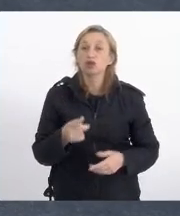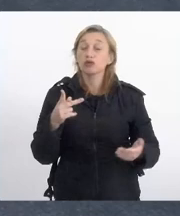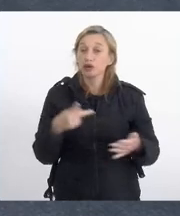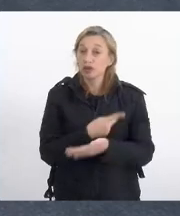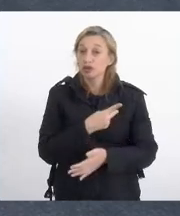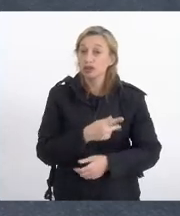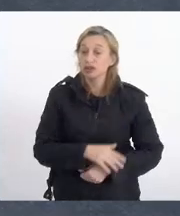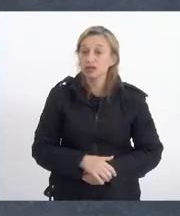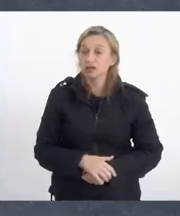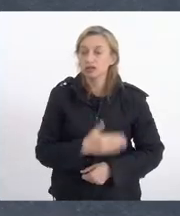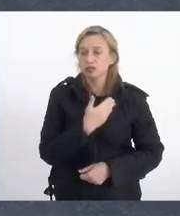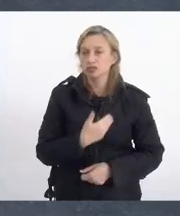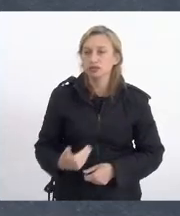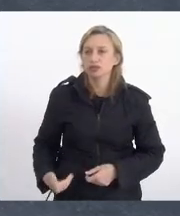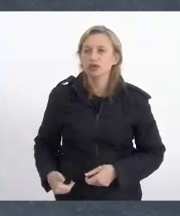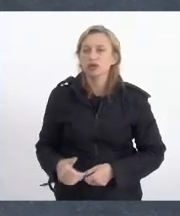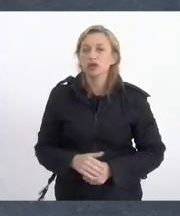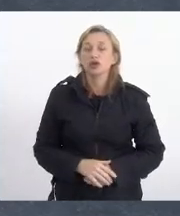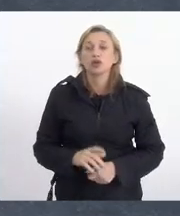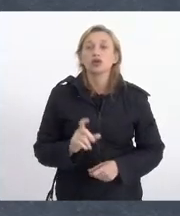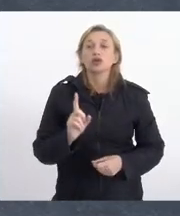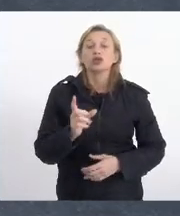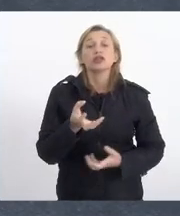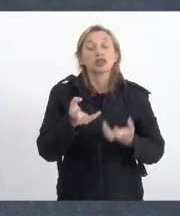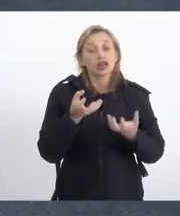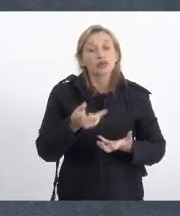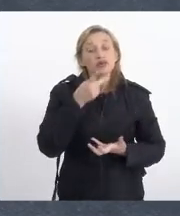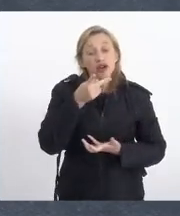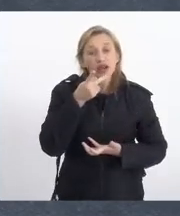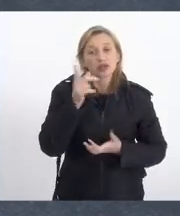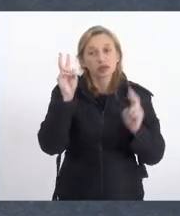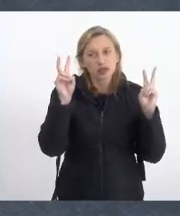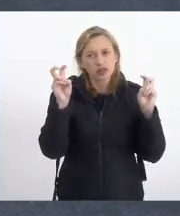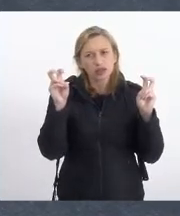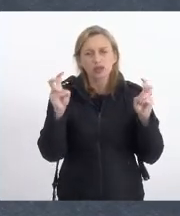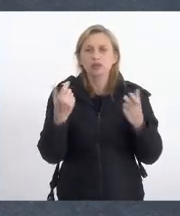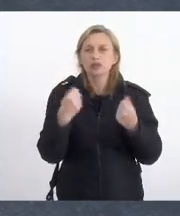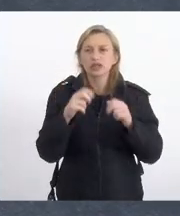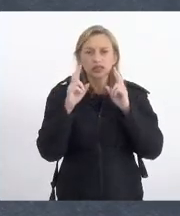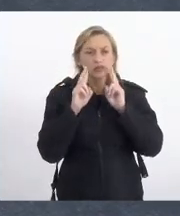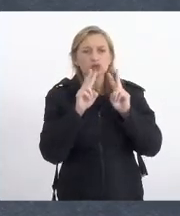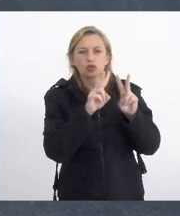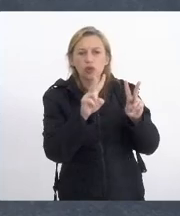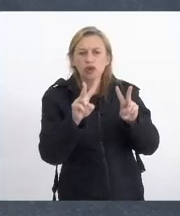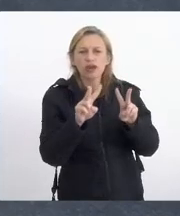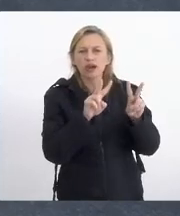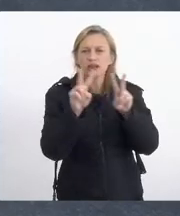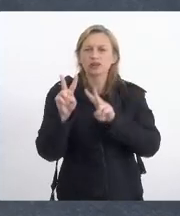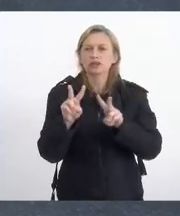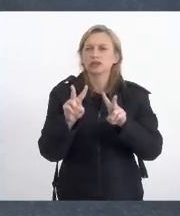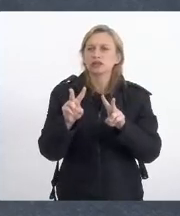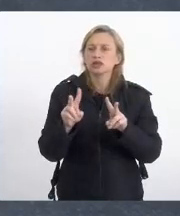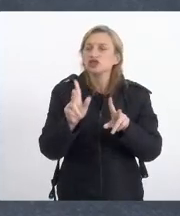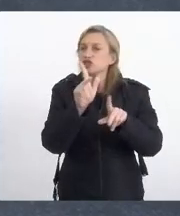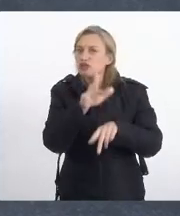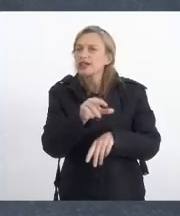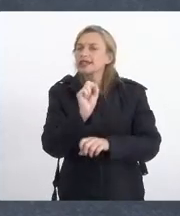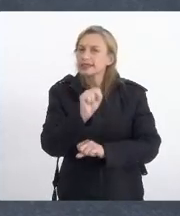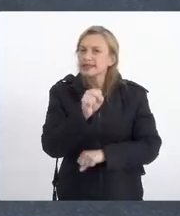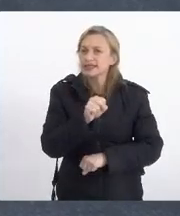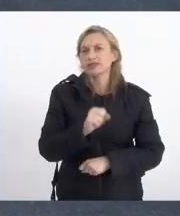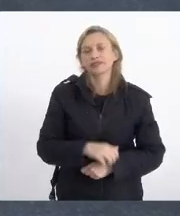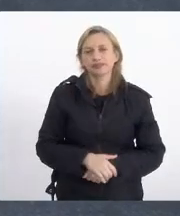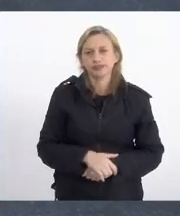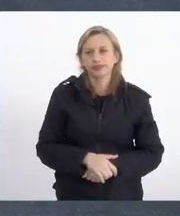aconteceu. Então, o que nós queremos dizer sobre isso? Nós temos que ser olhados com diferença, sim.